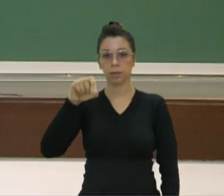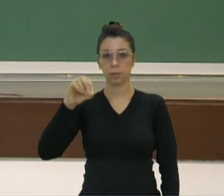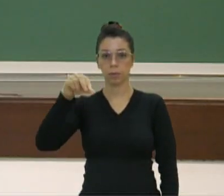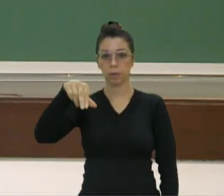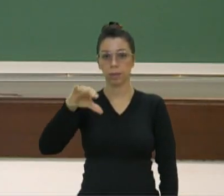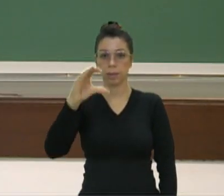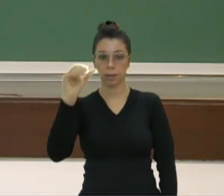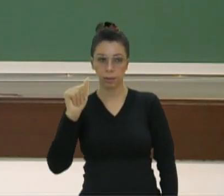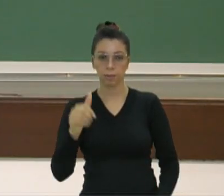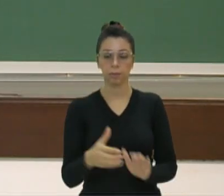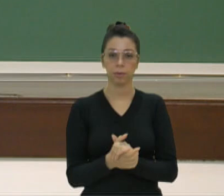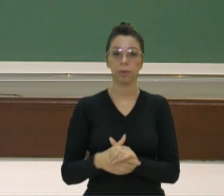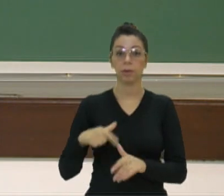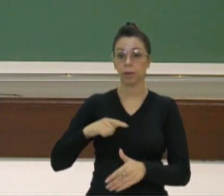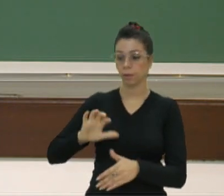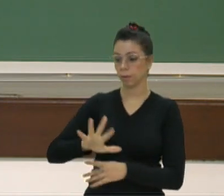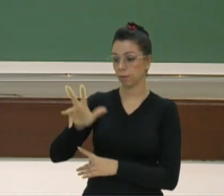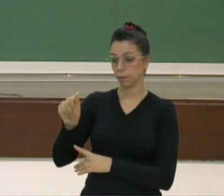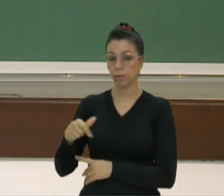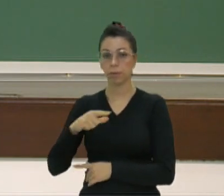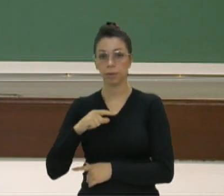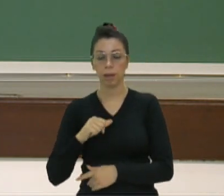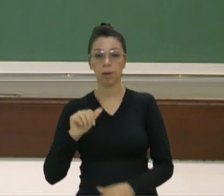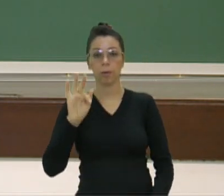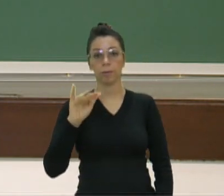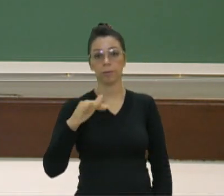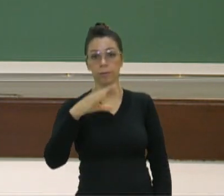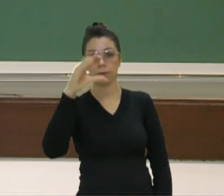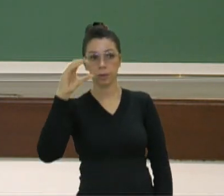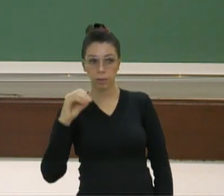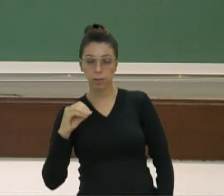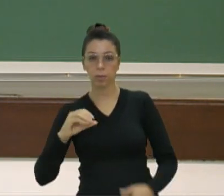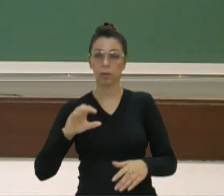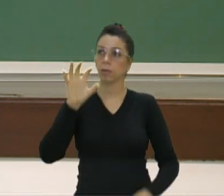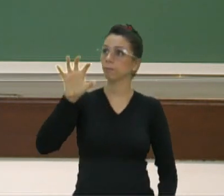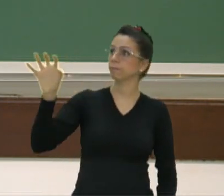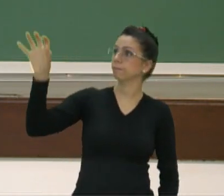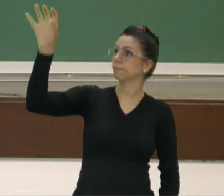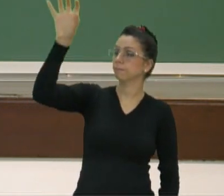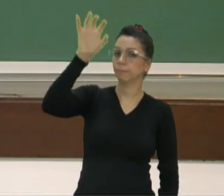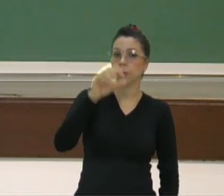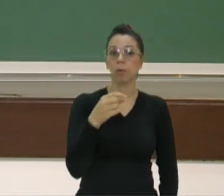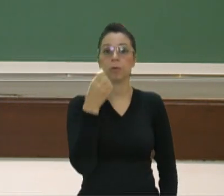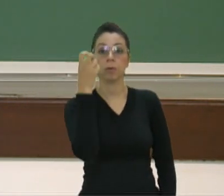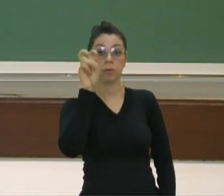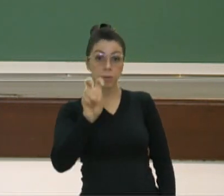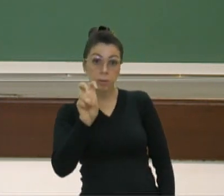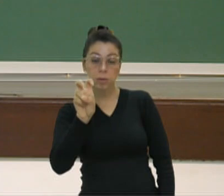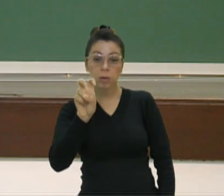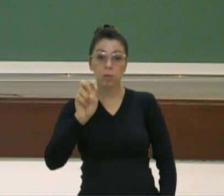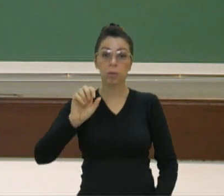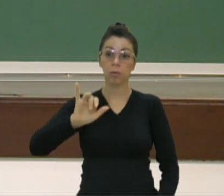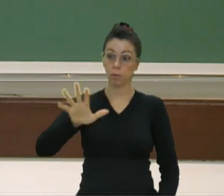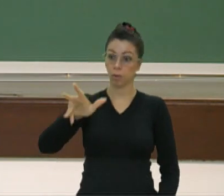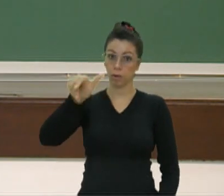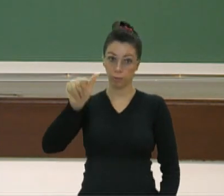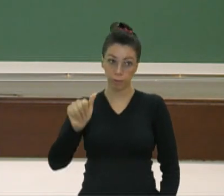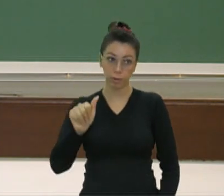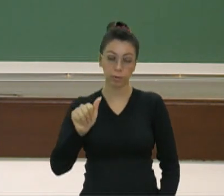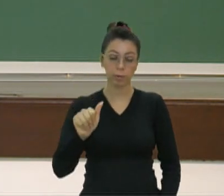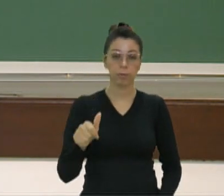observar que o continente africano tem um aspecto físico, que nós temos ela dividida em 1, 2, 3, 4, 5 Áfricas,